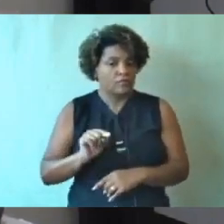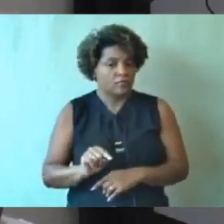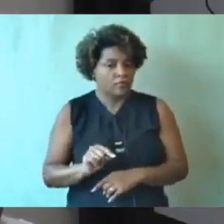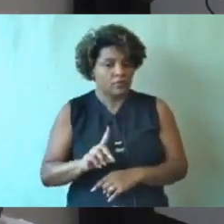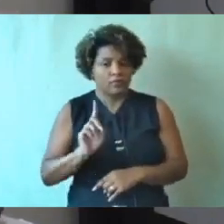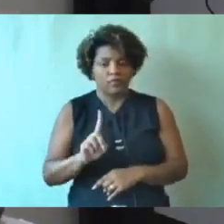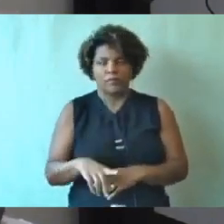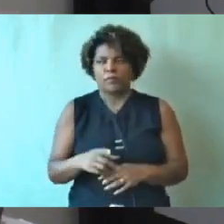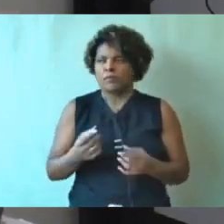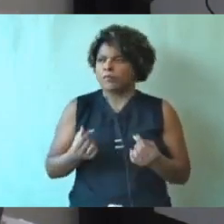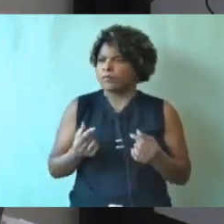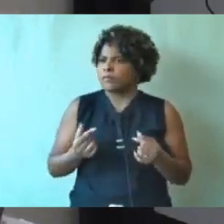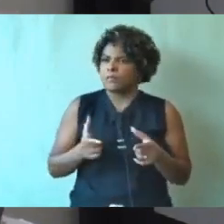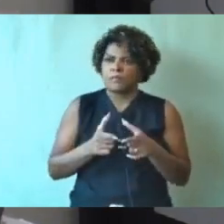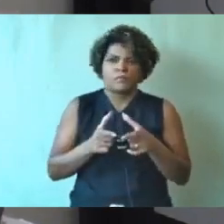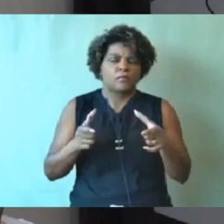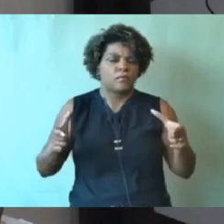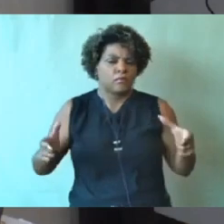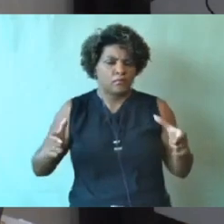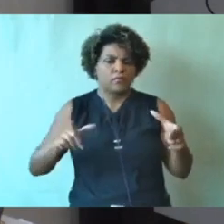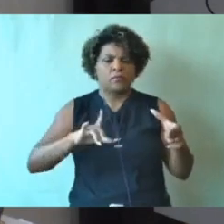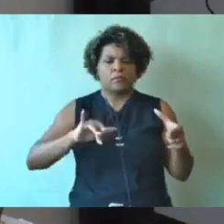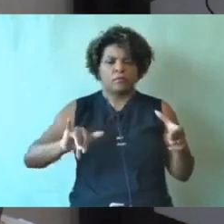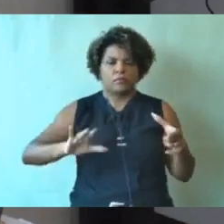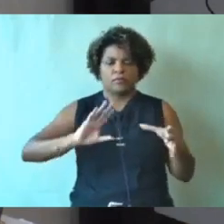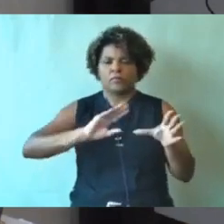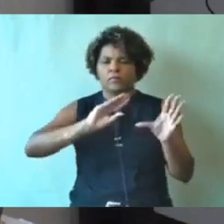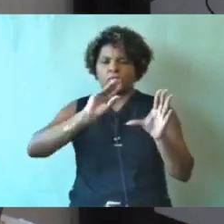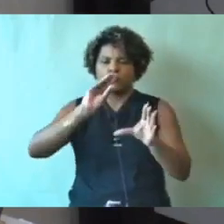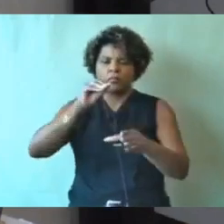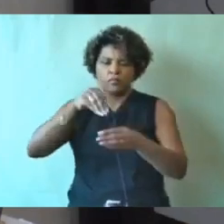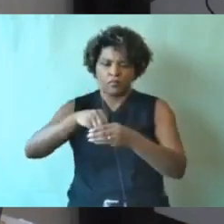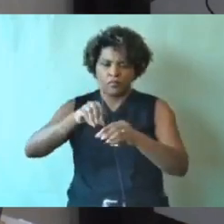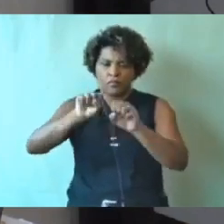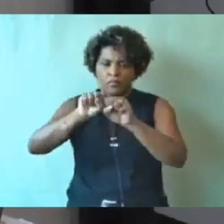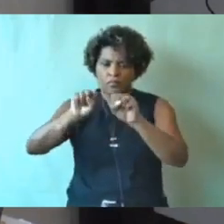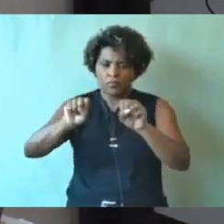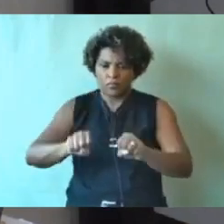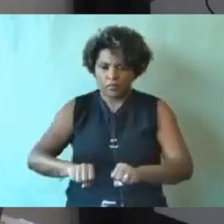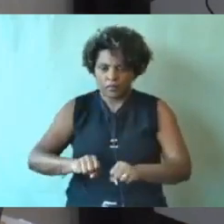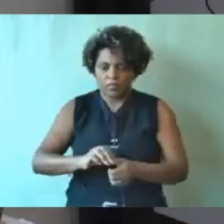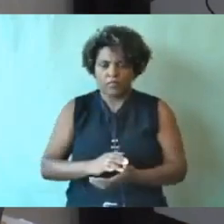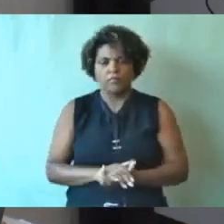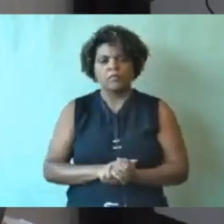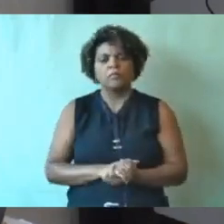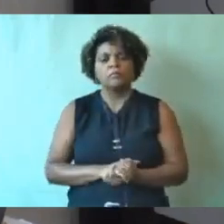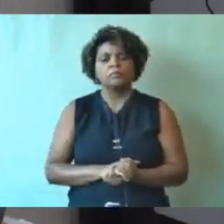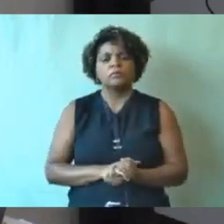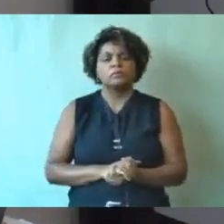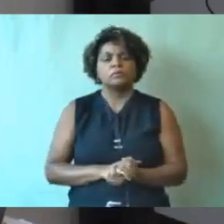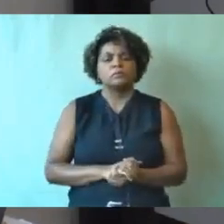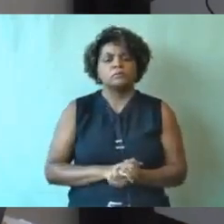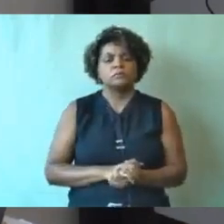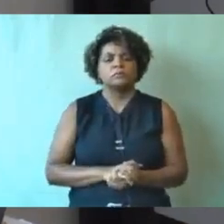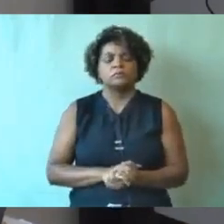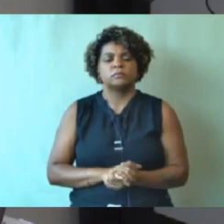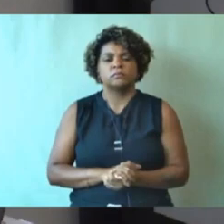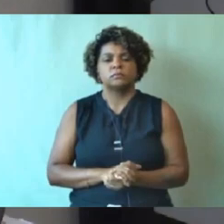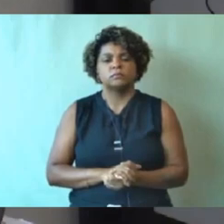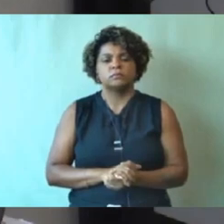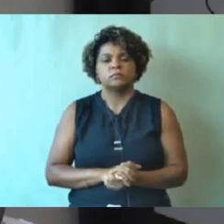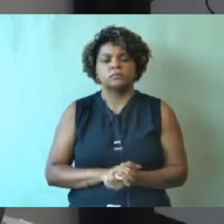dinheiro macro que está sendo injetado no sistema. Certo? Não. Ele não é por quilômetro, de